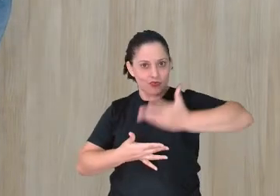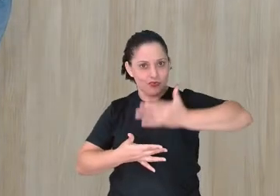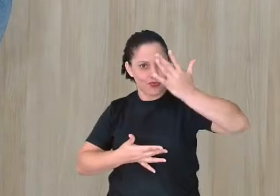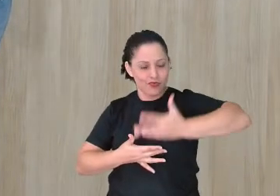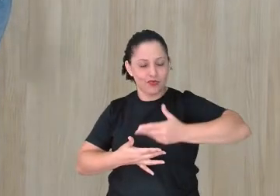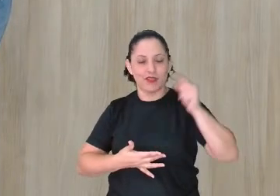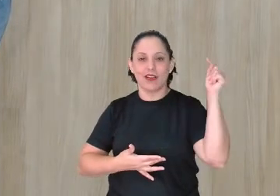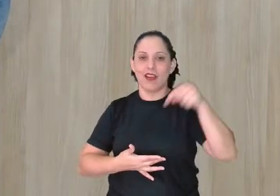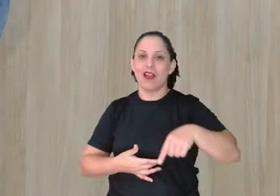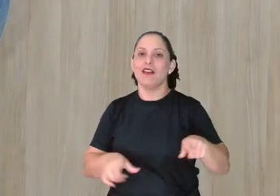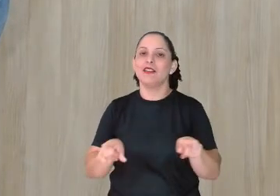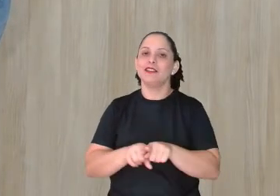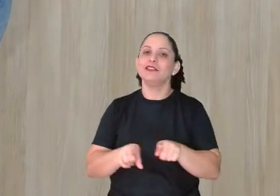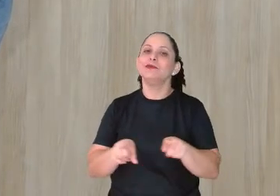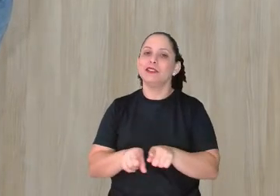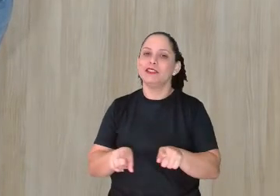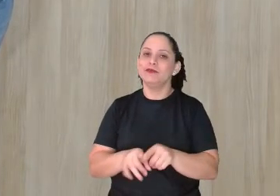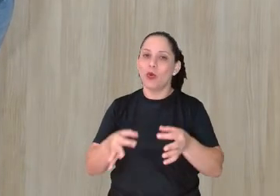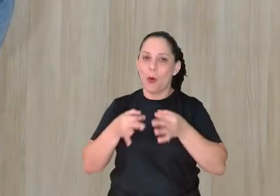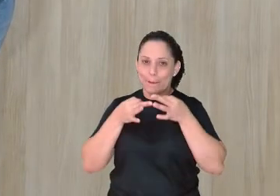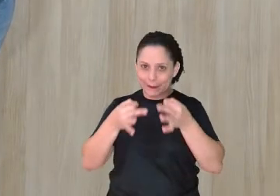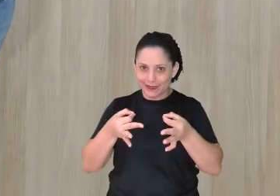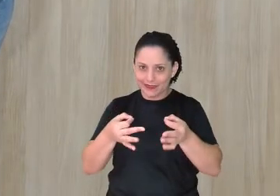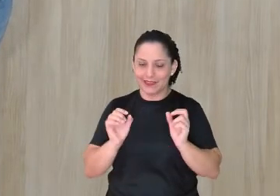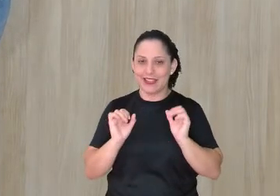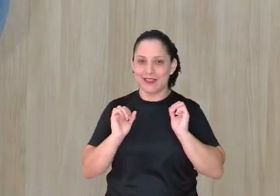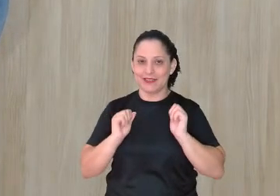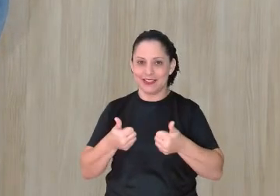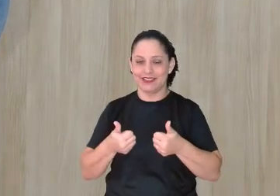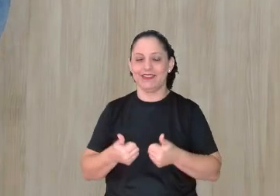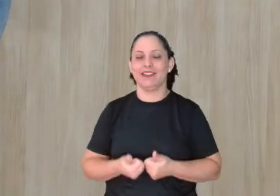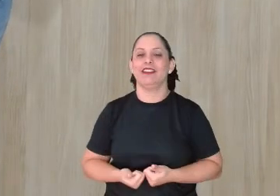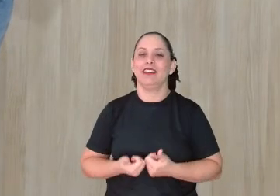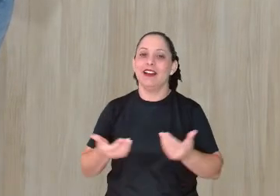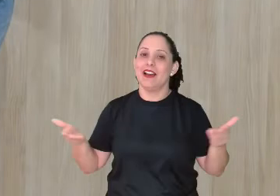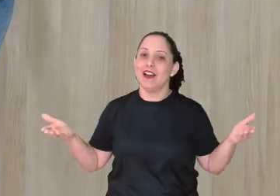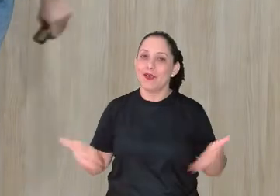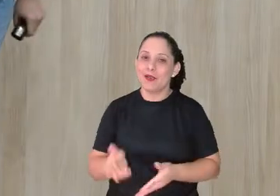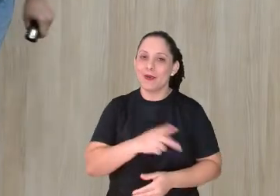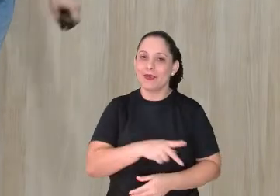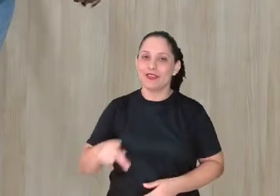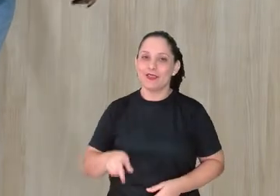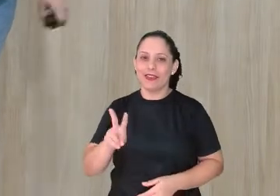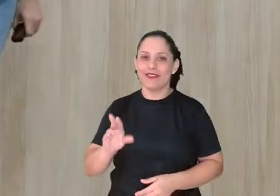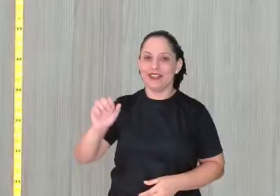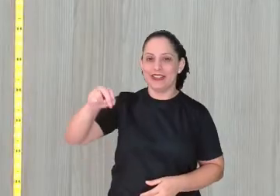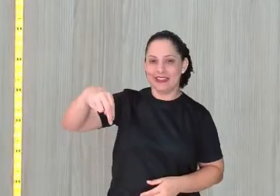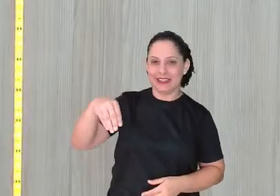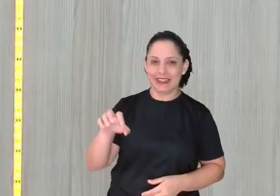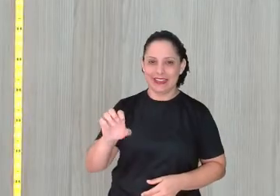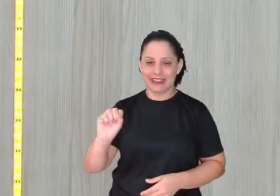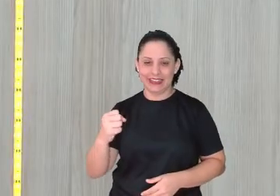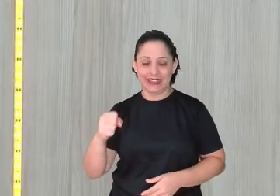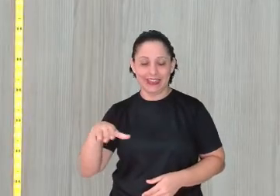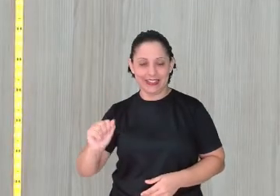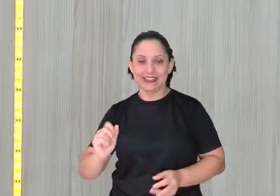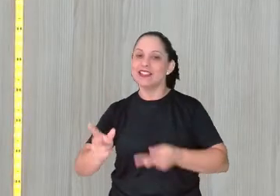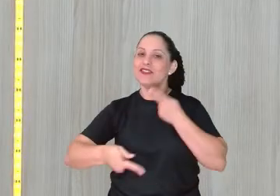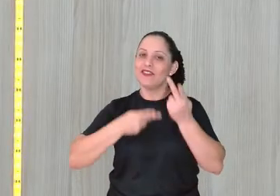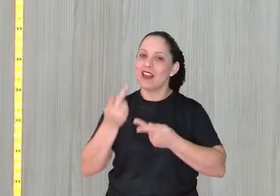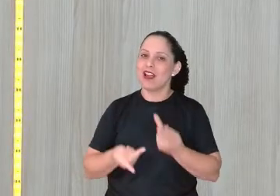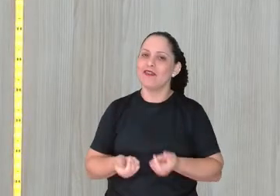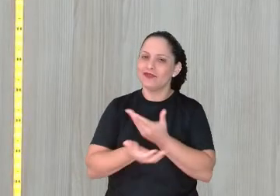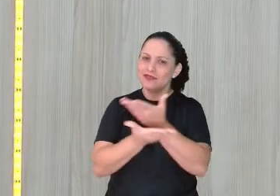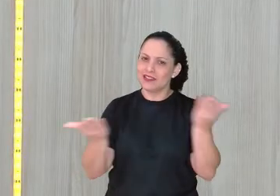vivo, mas também lá no YouTube, tá certo? Então, gente, vou deixar a professora Vanessa se despedir. Pois é, comenta lá no